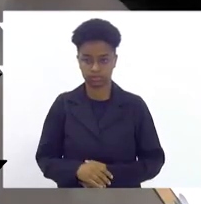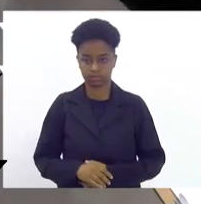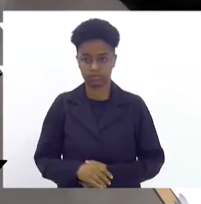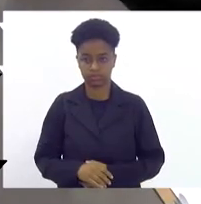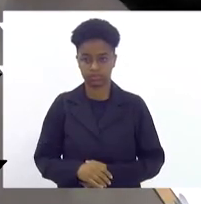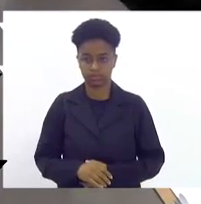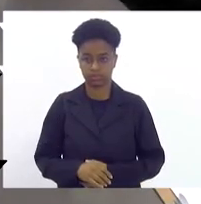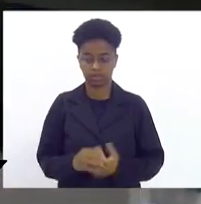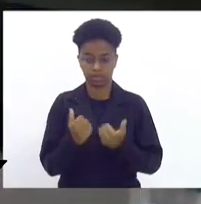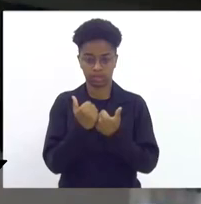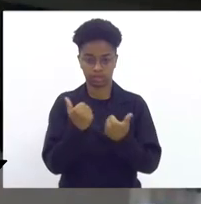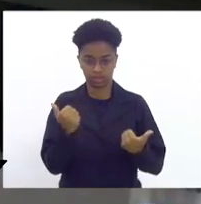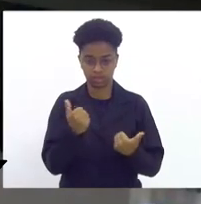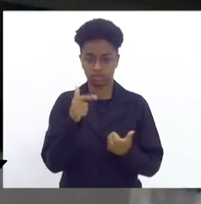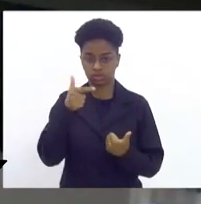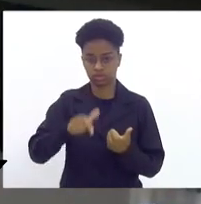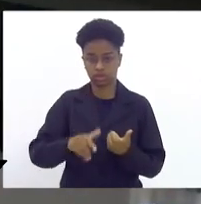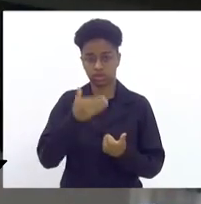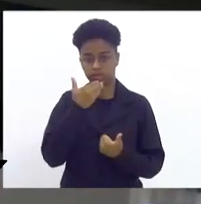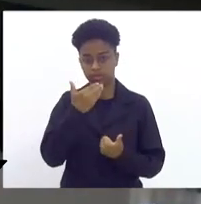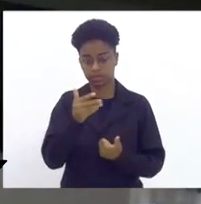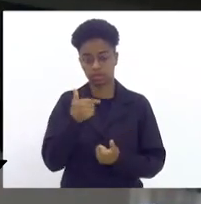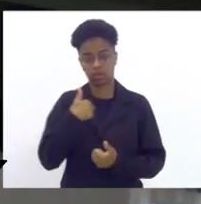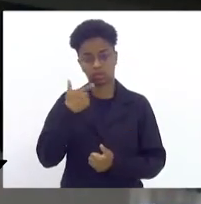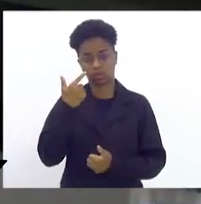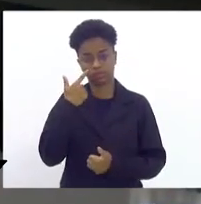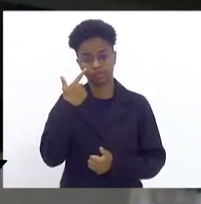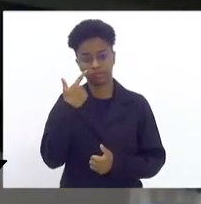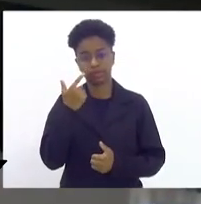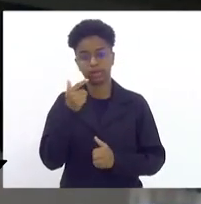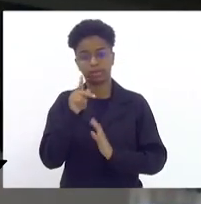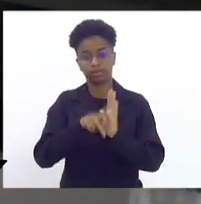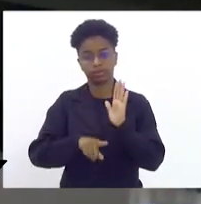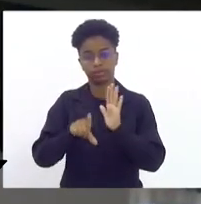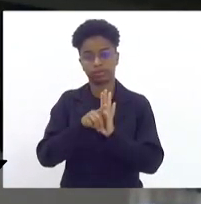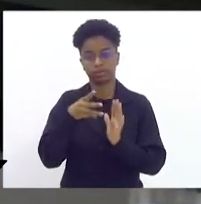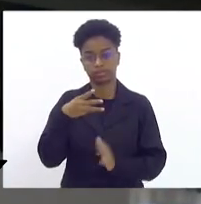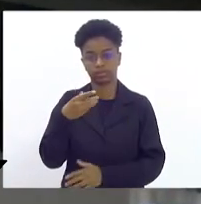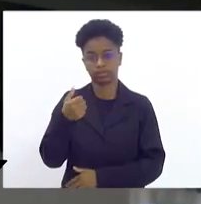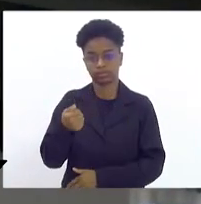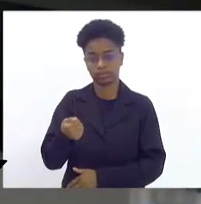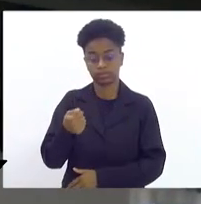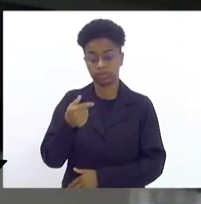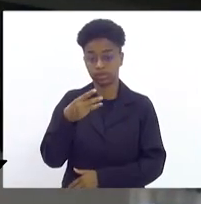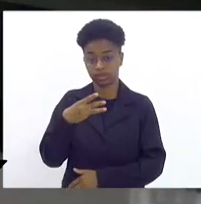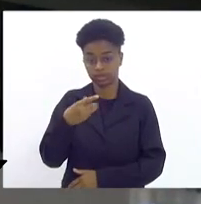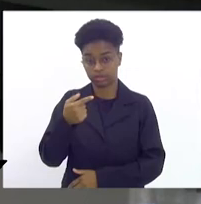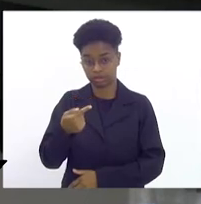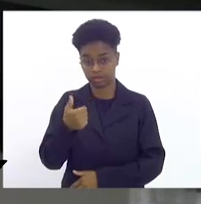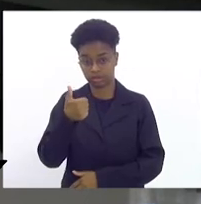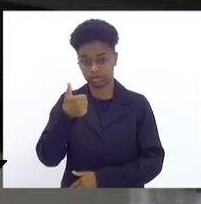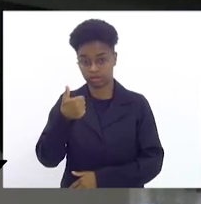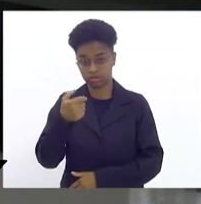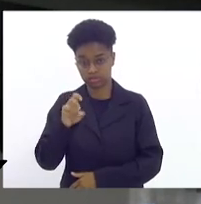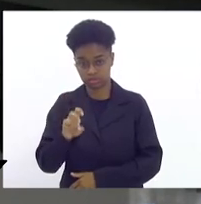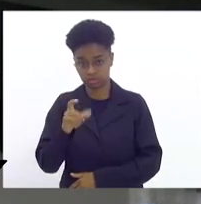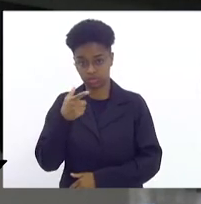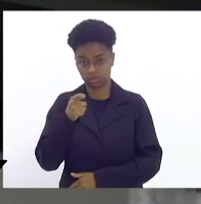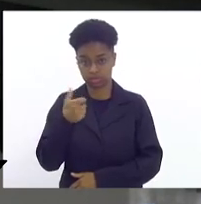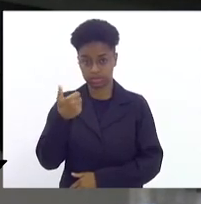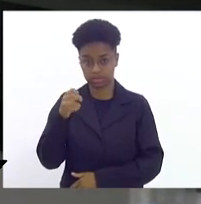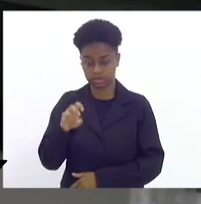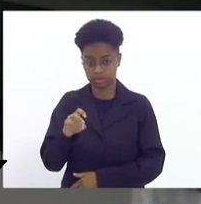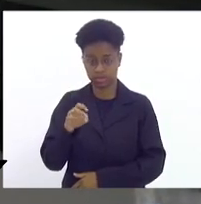aqui uma vez mais, pedindo para que eu verificasse o projeto de lei 3715 de 2017, se não seria hipótese